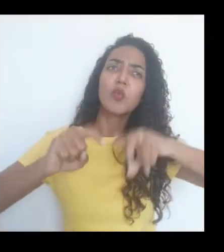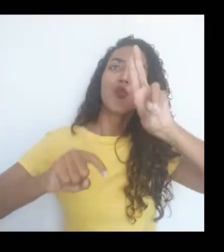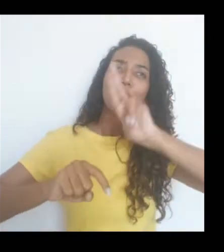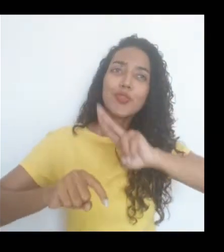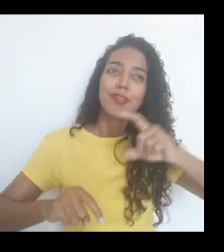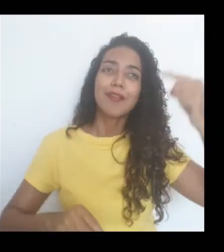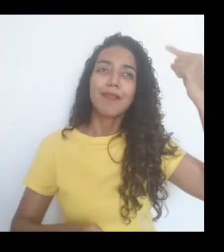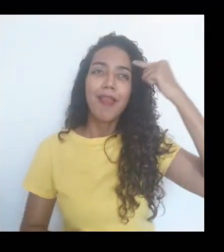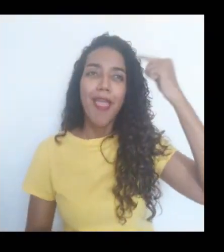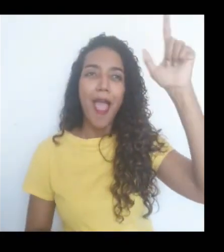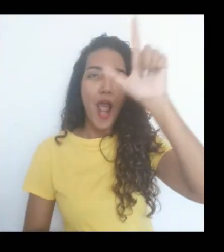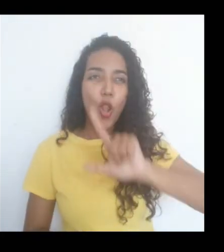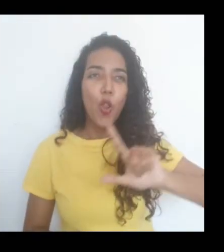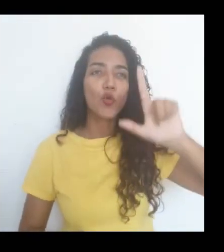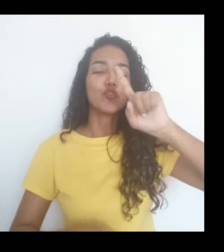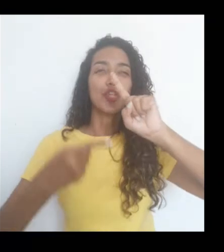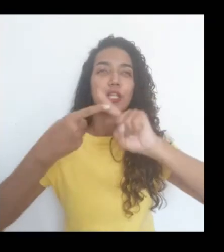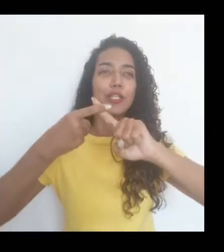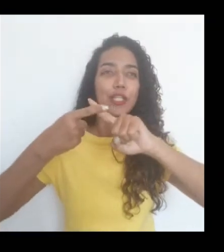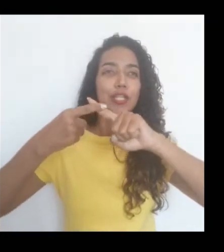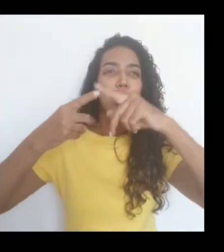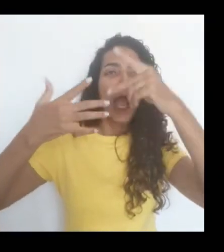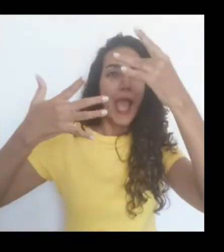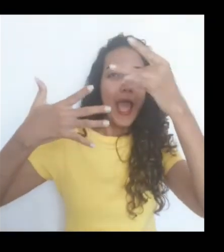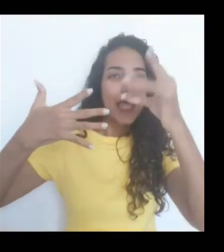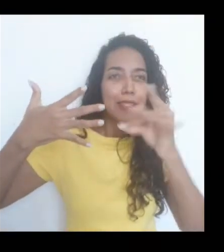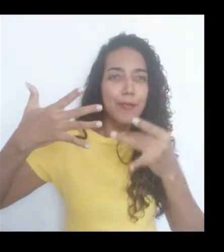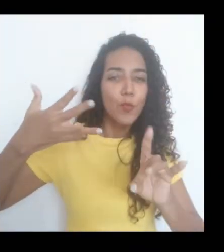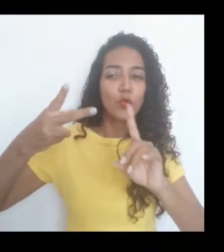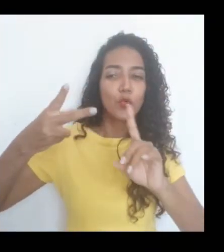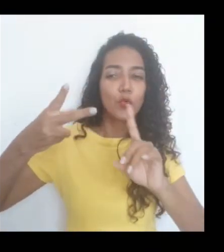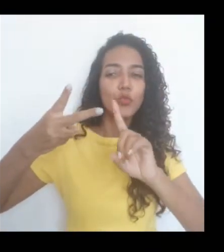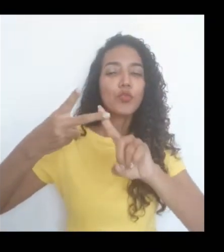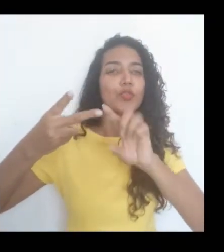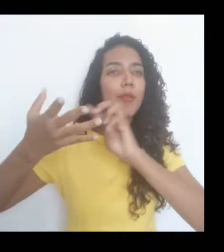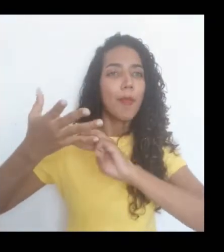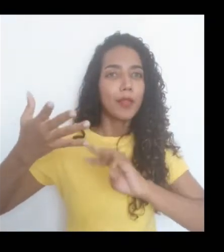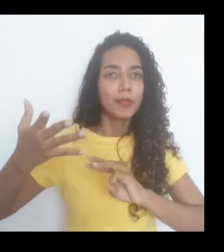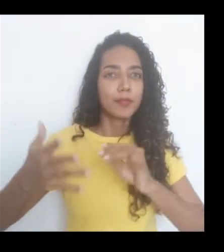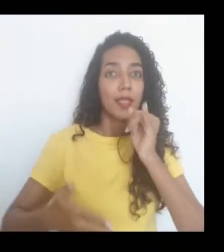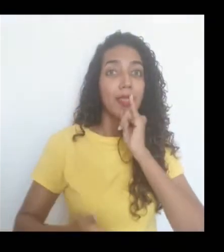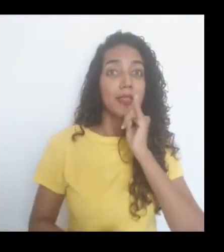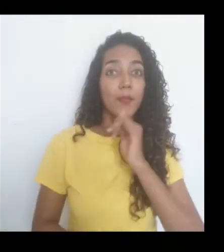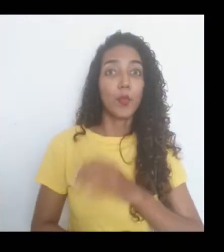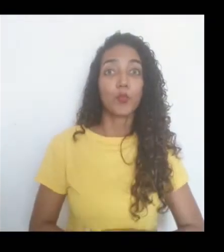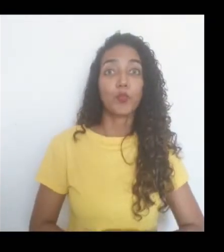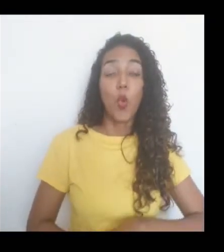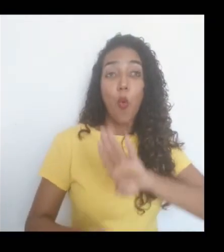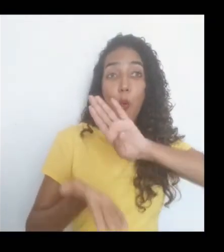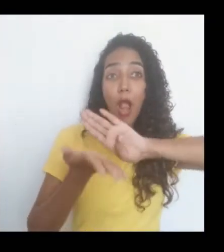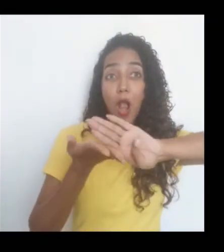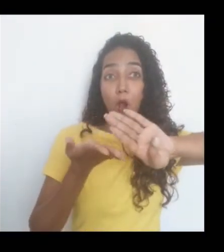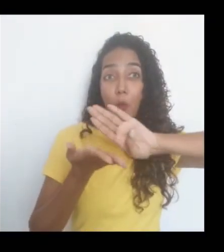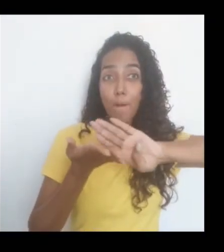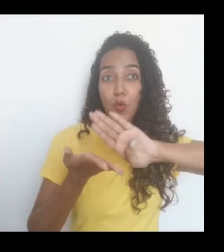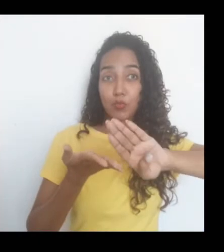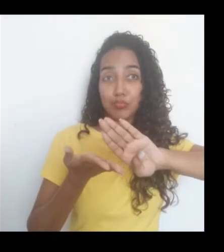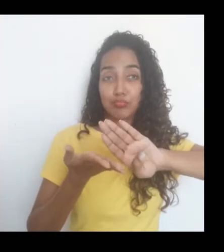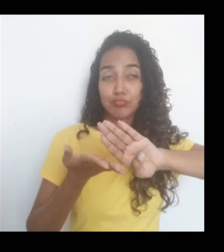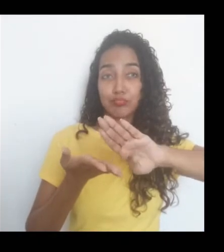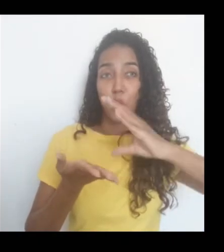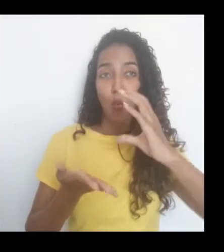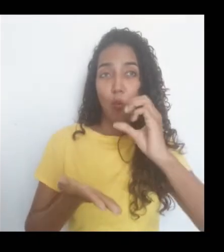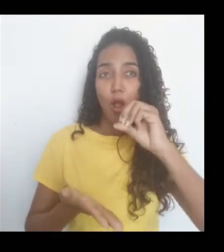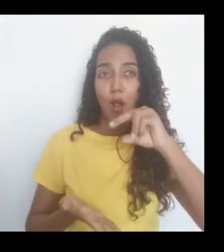ter um objeto que eu estou chamando aqui de conta bancária. Veja, uma conta bancária, o conceito existe no mundo